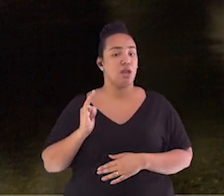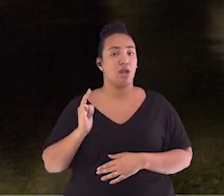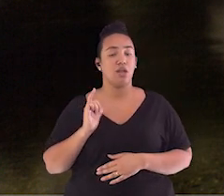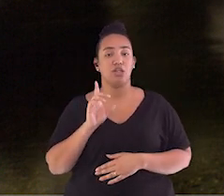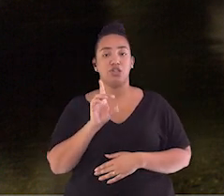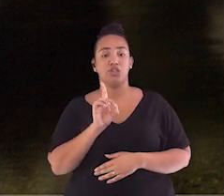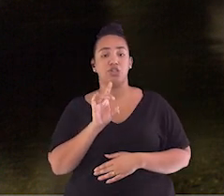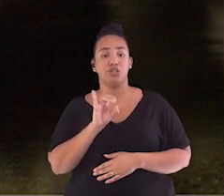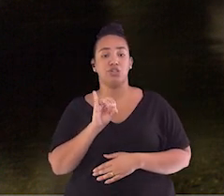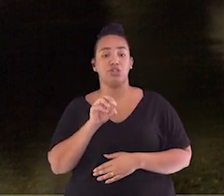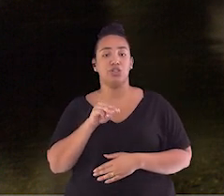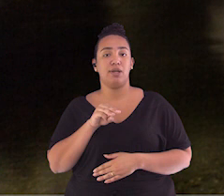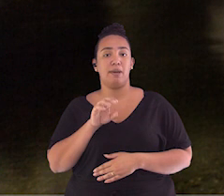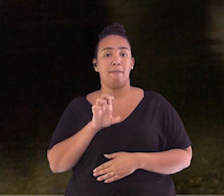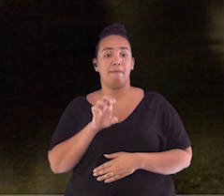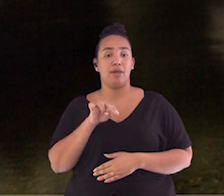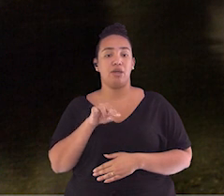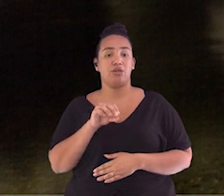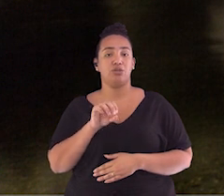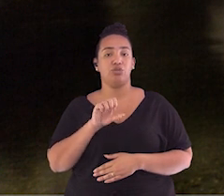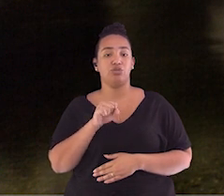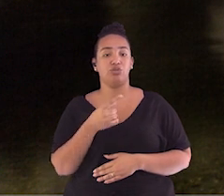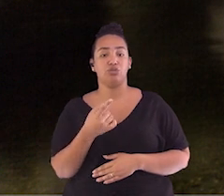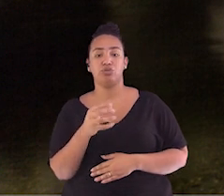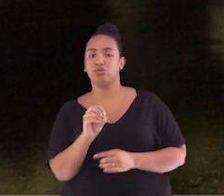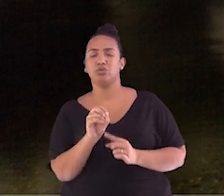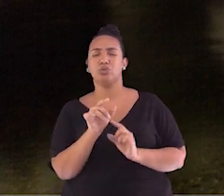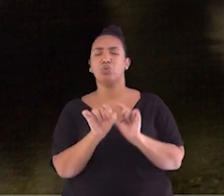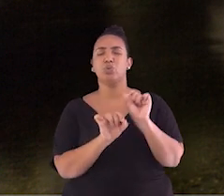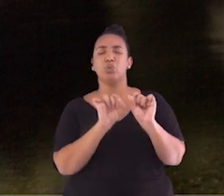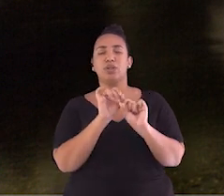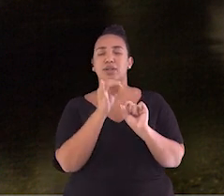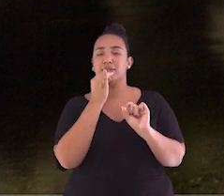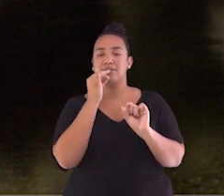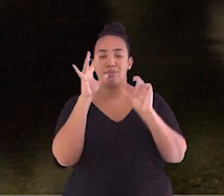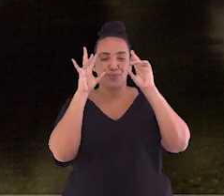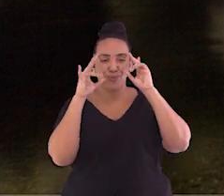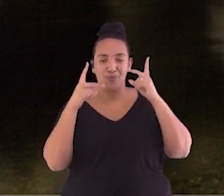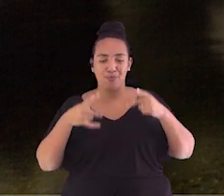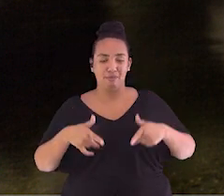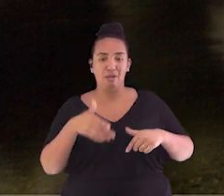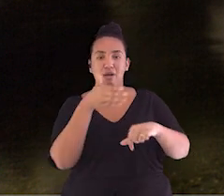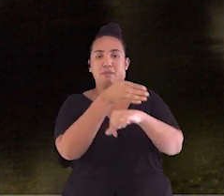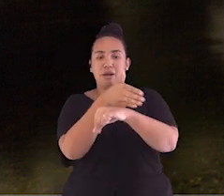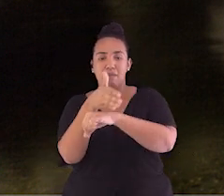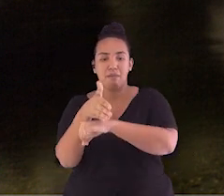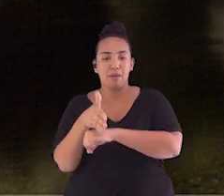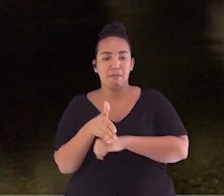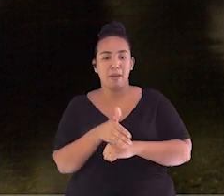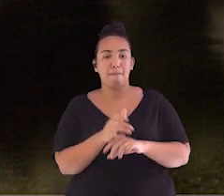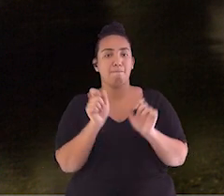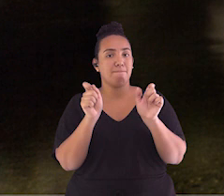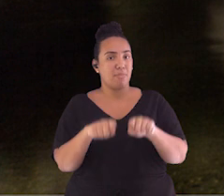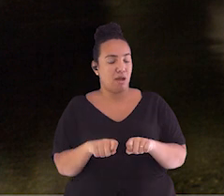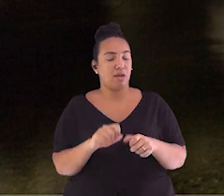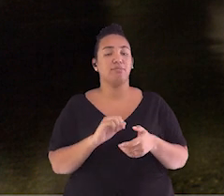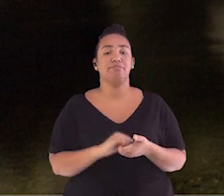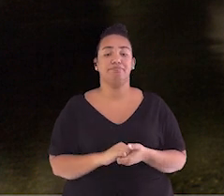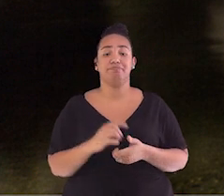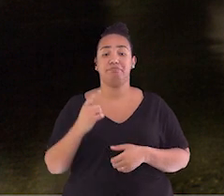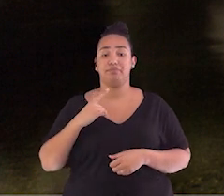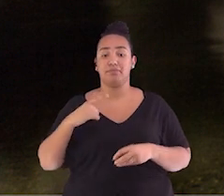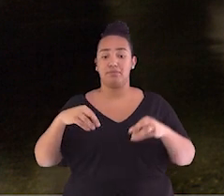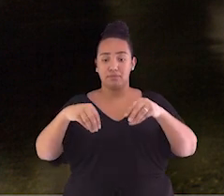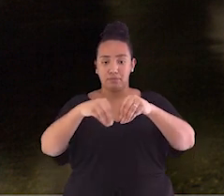permitem acesso aos seres humanos. Elas ocorrem com a maior frequência em terrenos formados por rochas